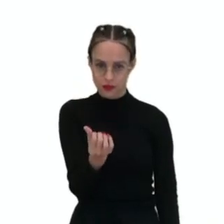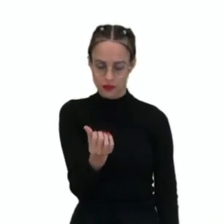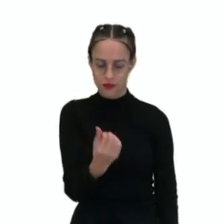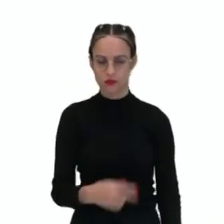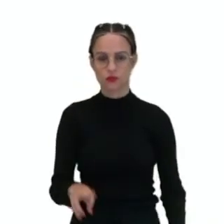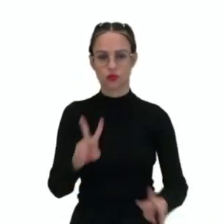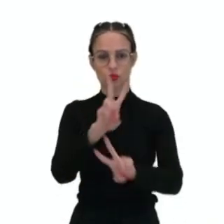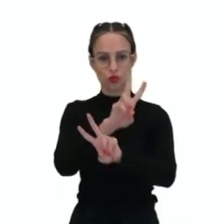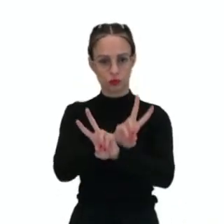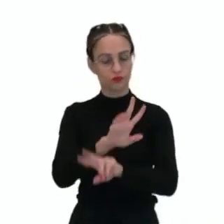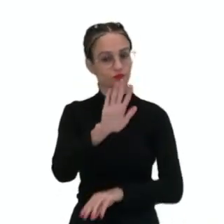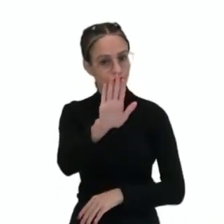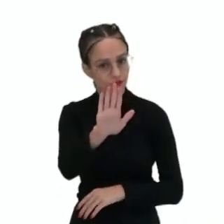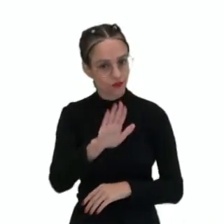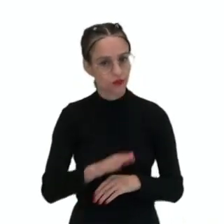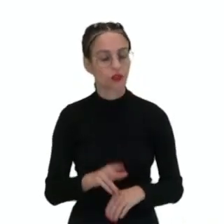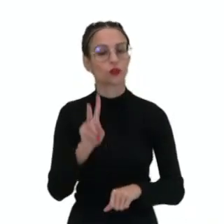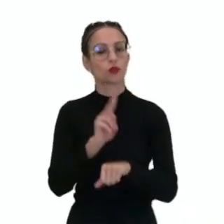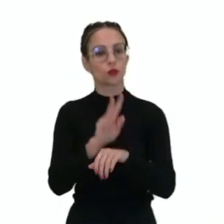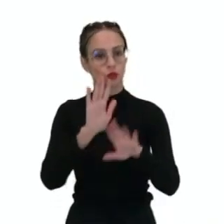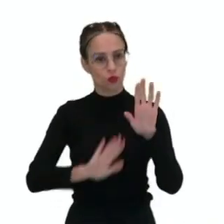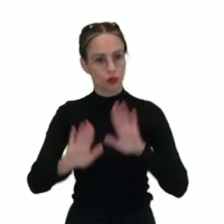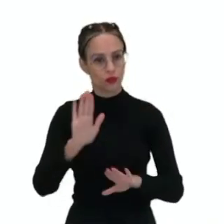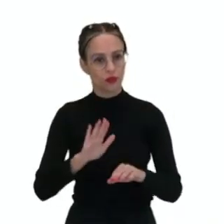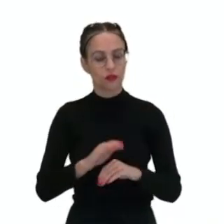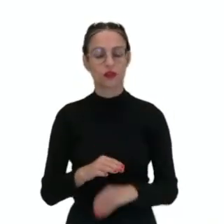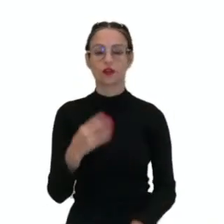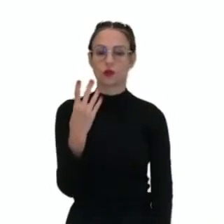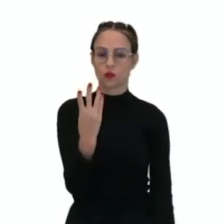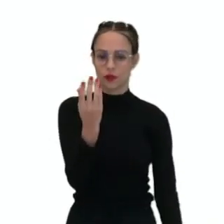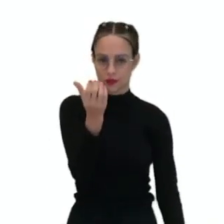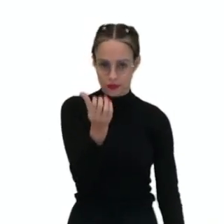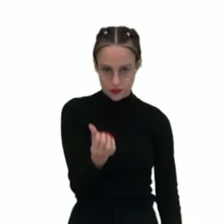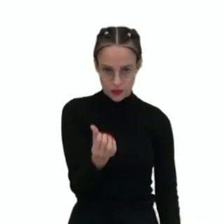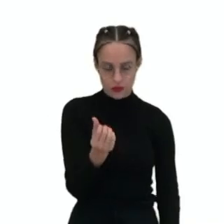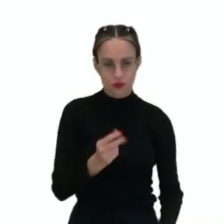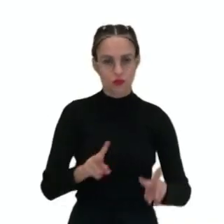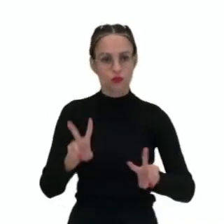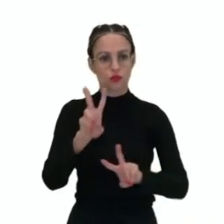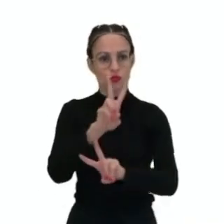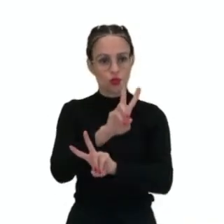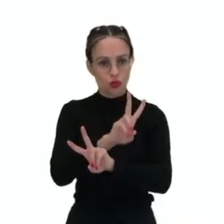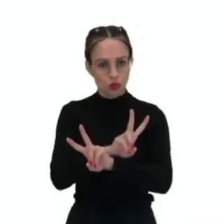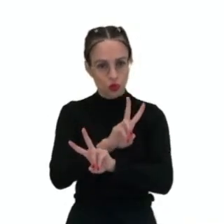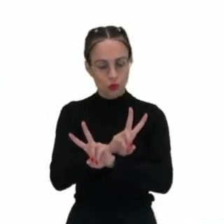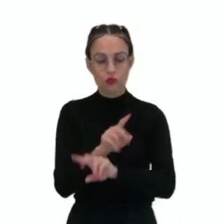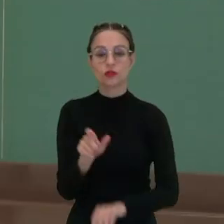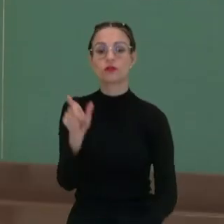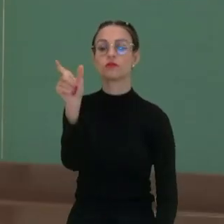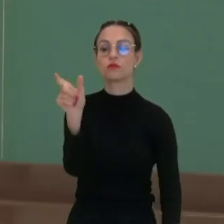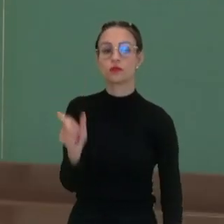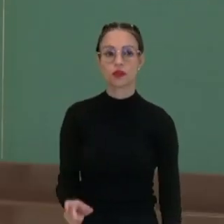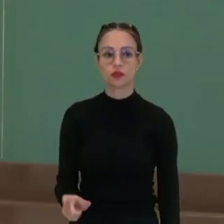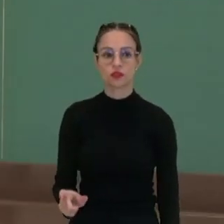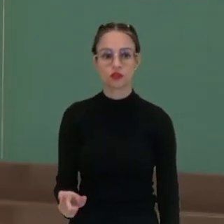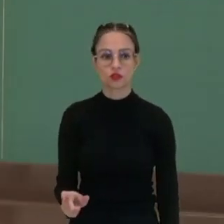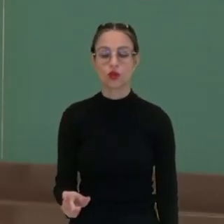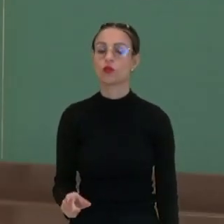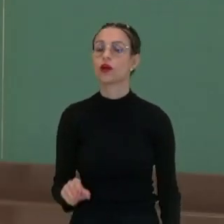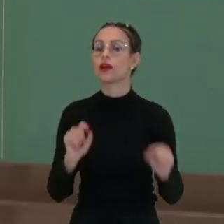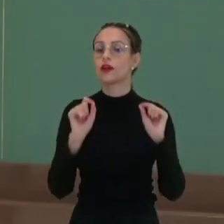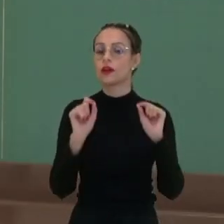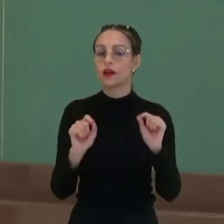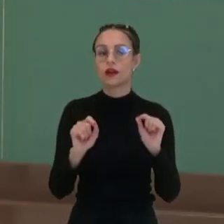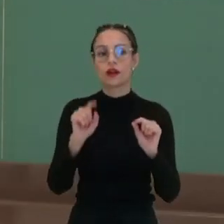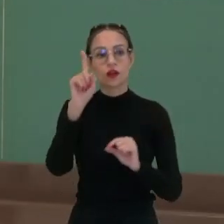cromossomos. Pessoal, cuidado, tá? 46 cromossomos naquele indivíduo